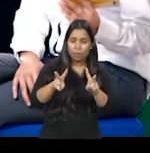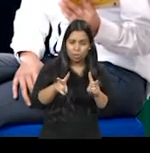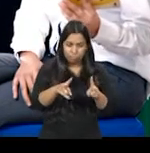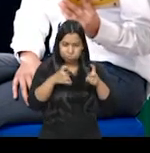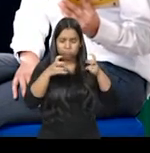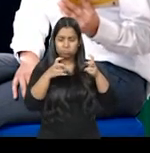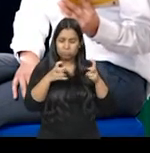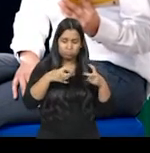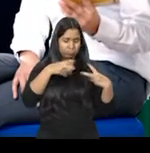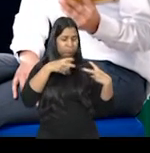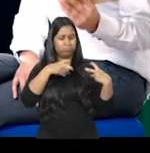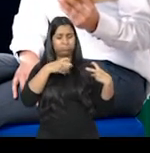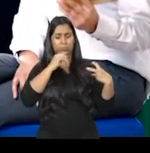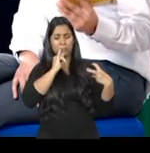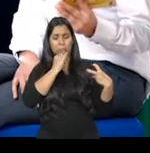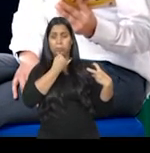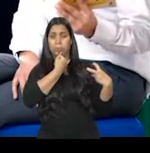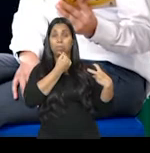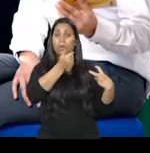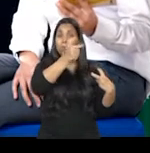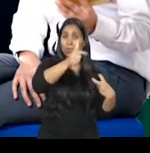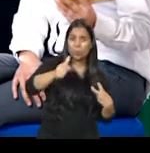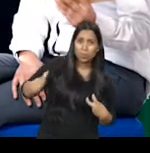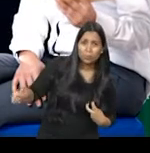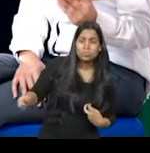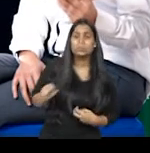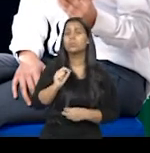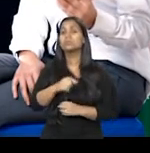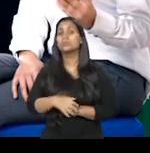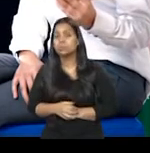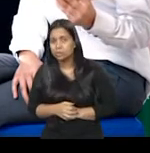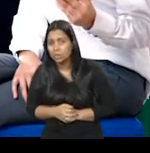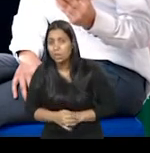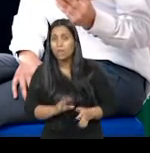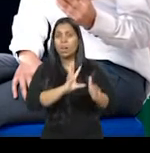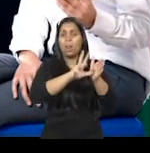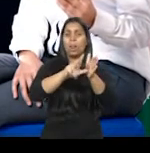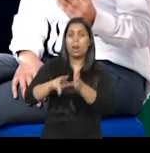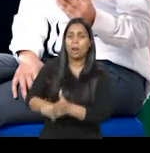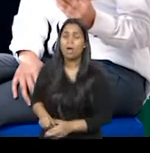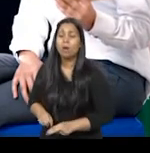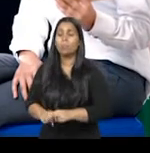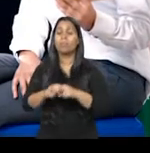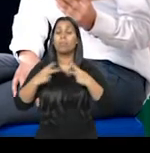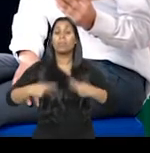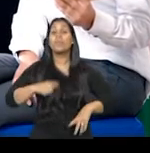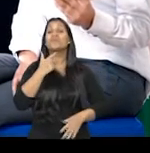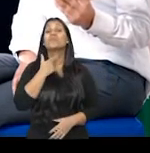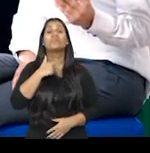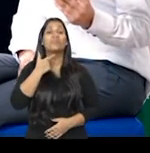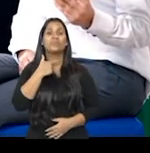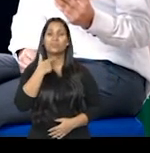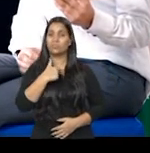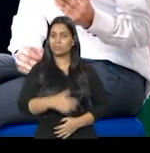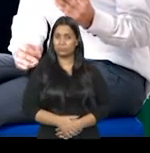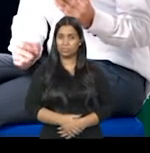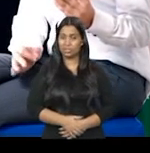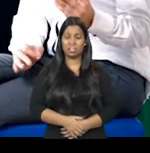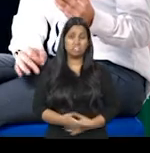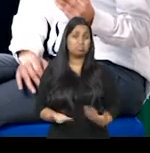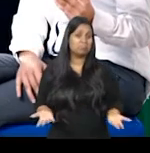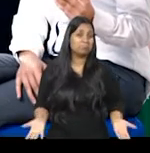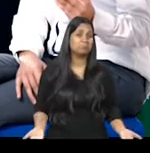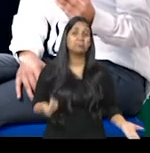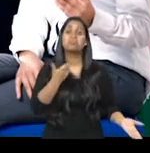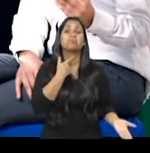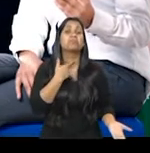censura magoada. Outras, subitamente assaltadas pelo próprio âmago, sem nem sequer ter